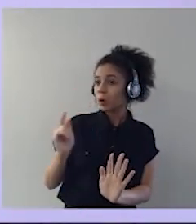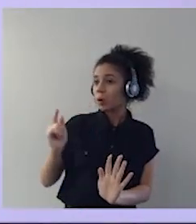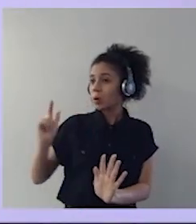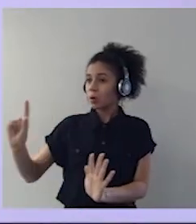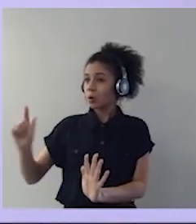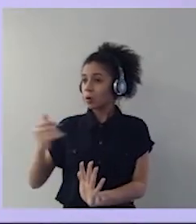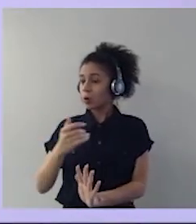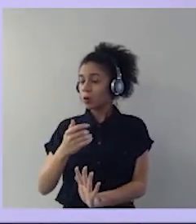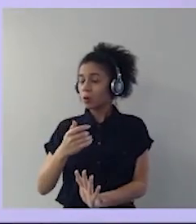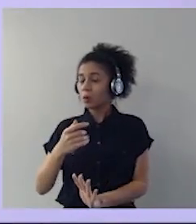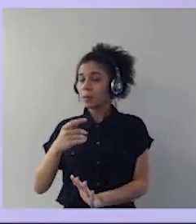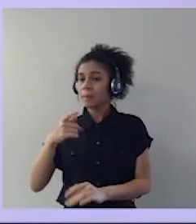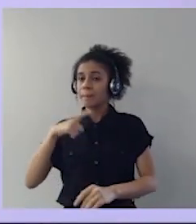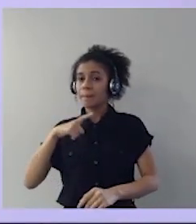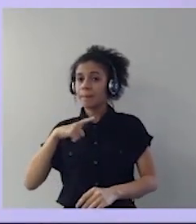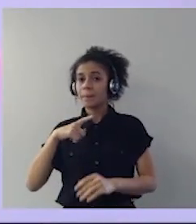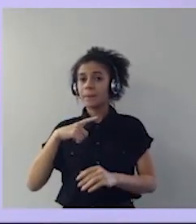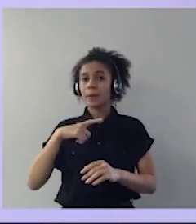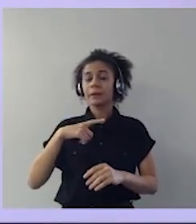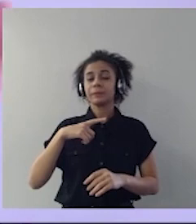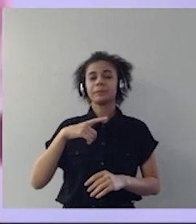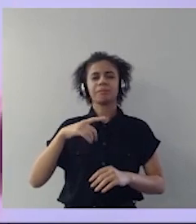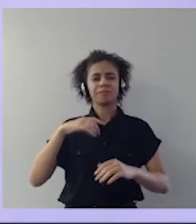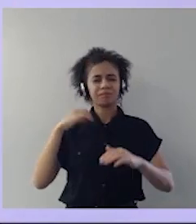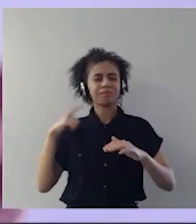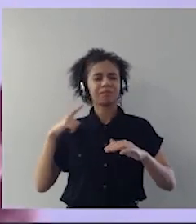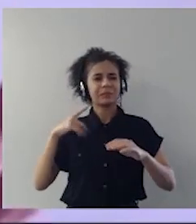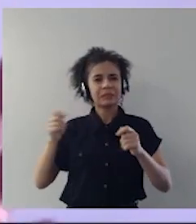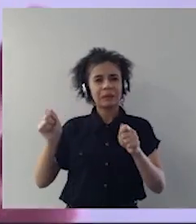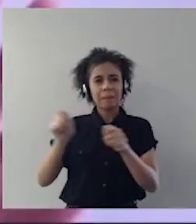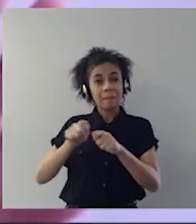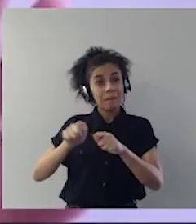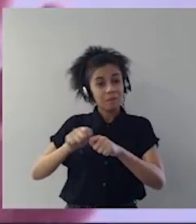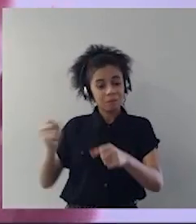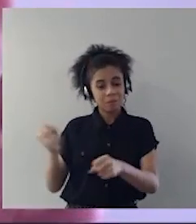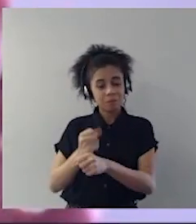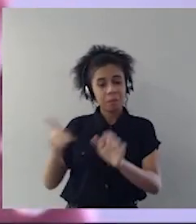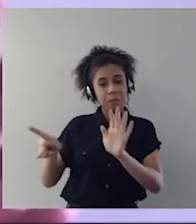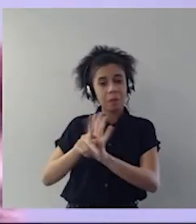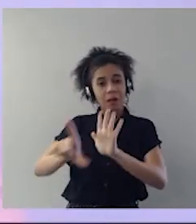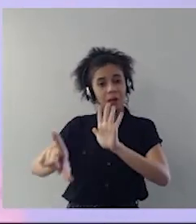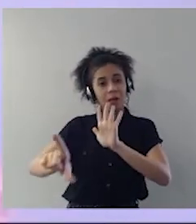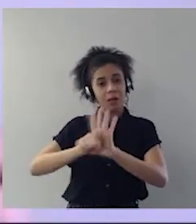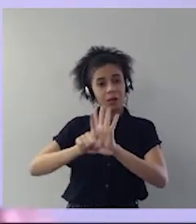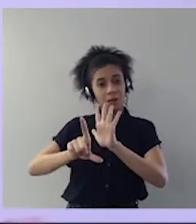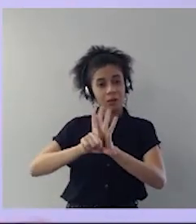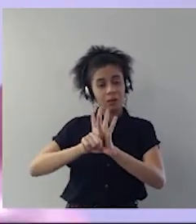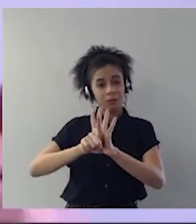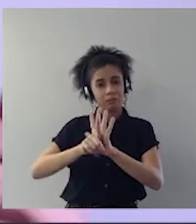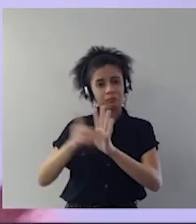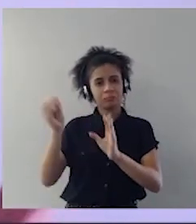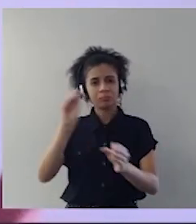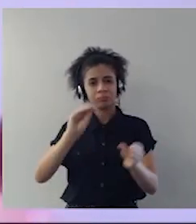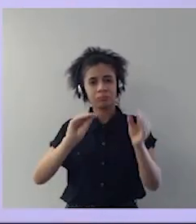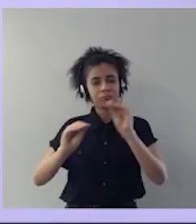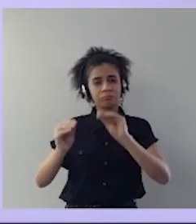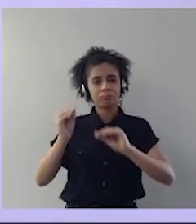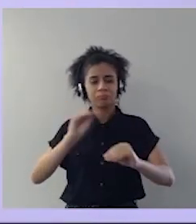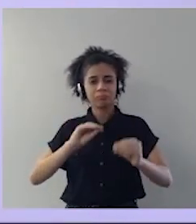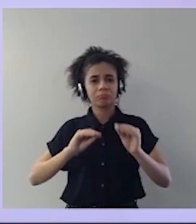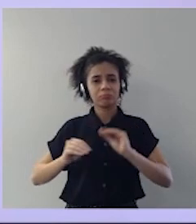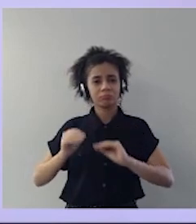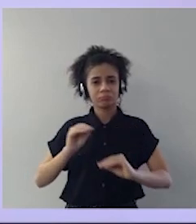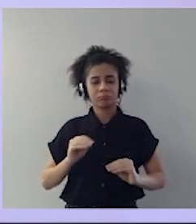convivência público-privada era estruturada por leis, que eram editadas para, em tese,